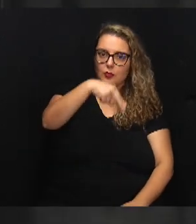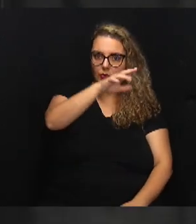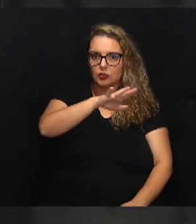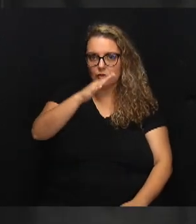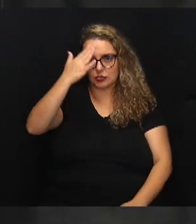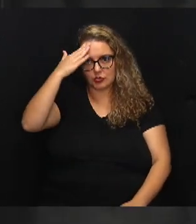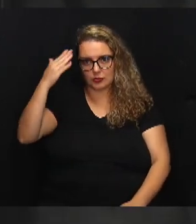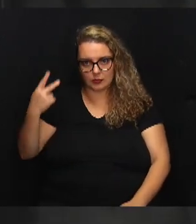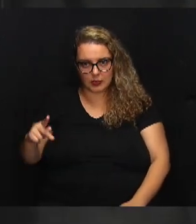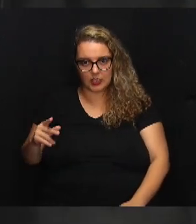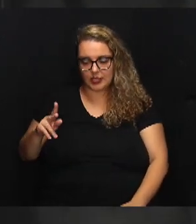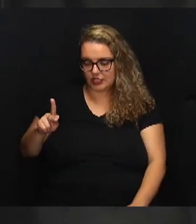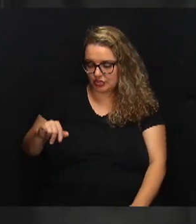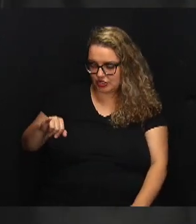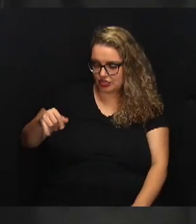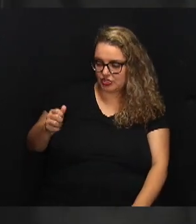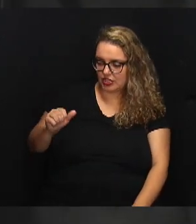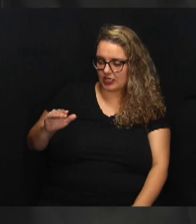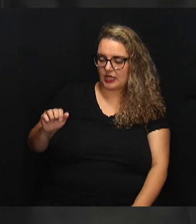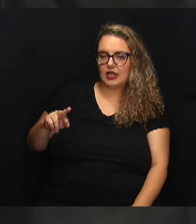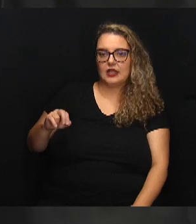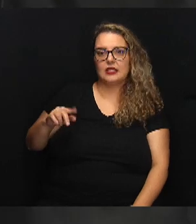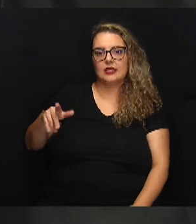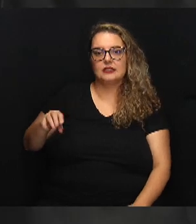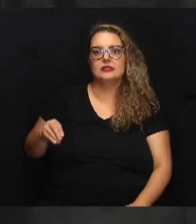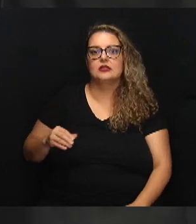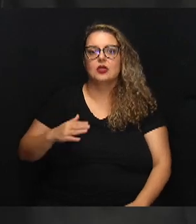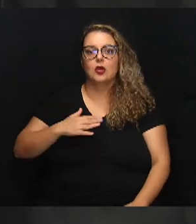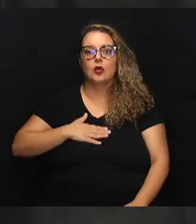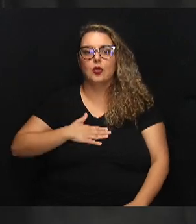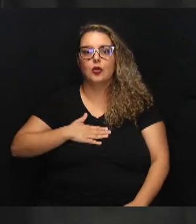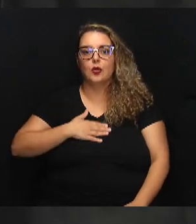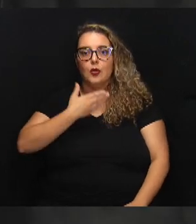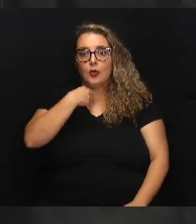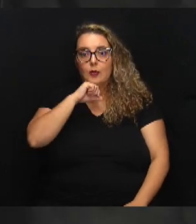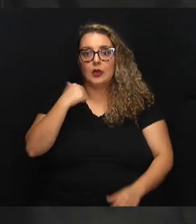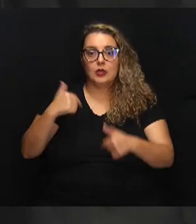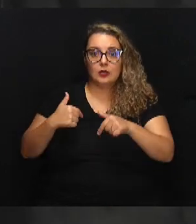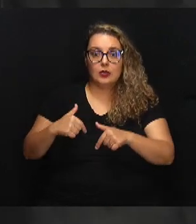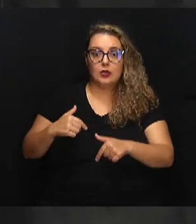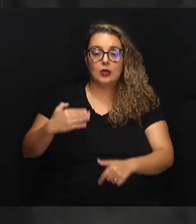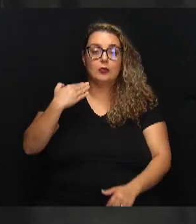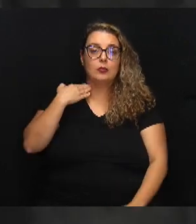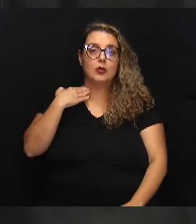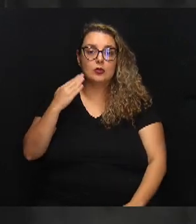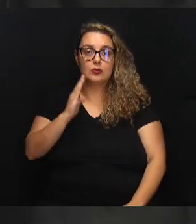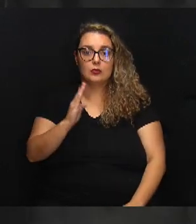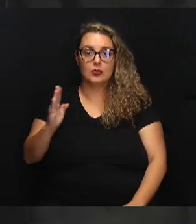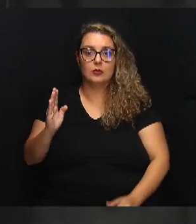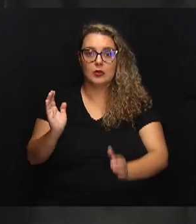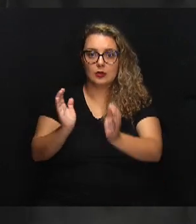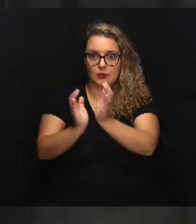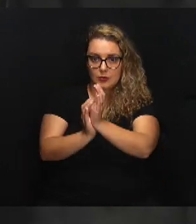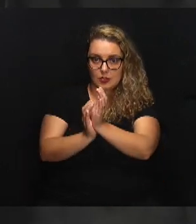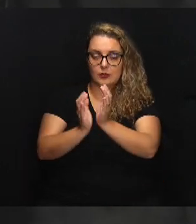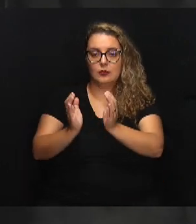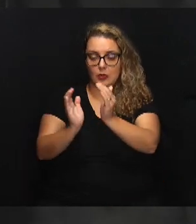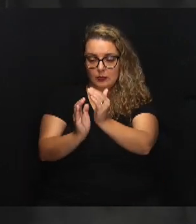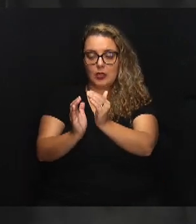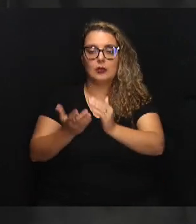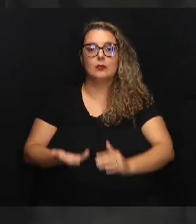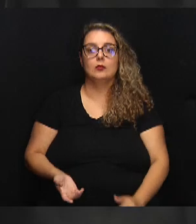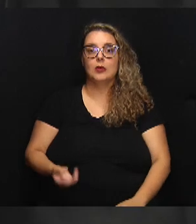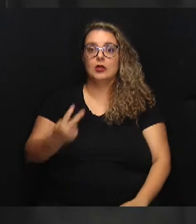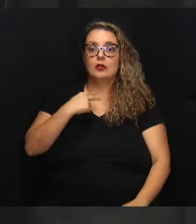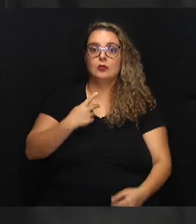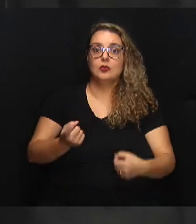em Jacarezinho. Meu pai era bancário, trabalhava no Banco do Brasil, e se transferiu para Curitiba, só que ele não podia voltar para Santo Antônio da Platina,